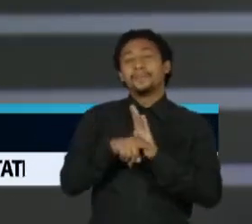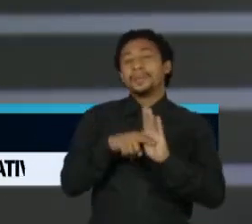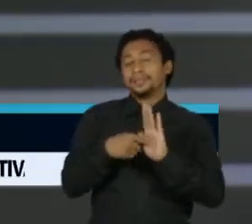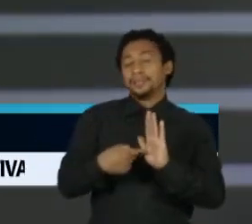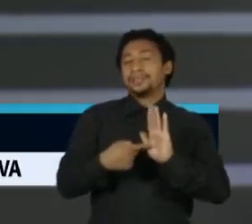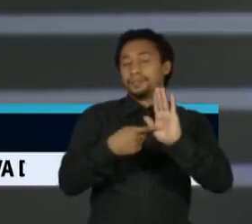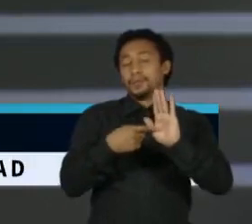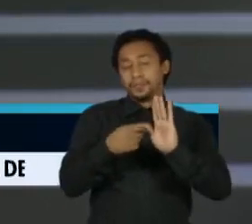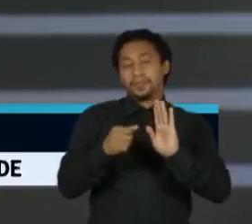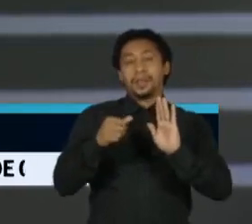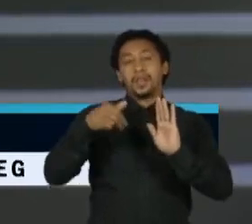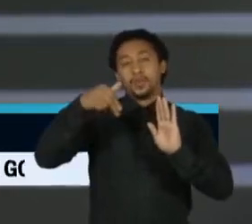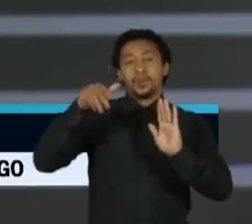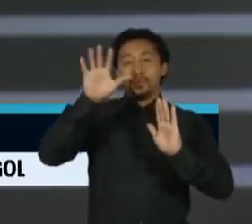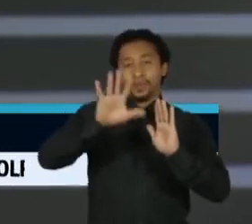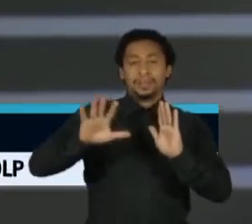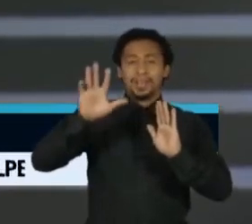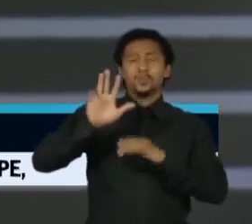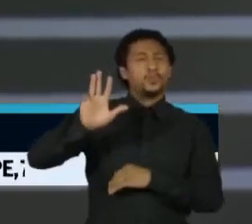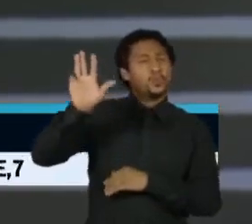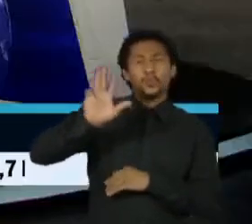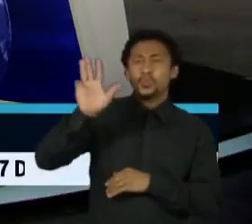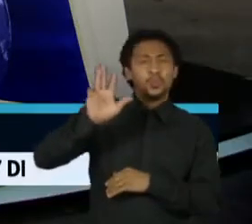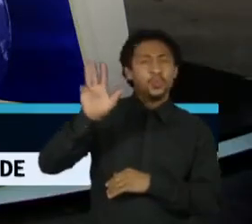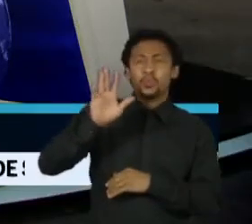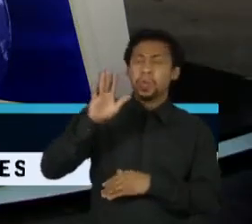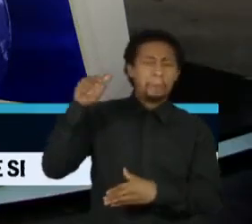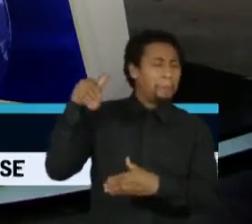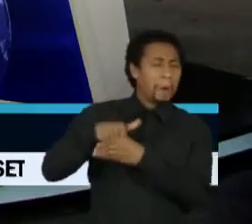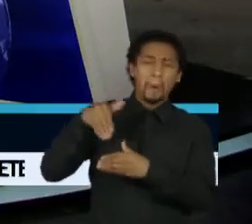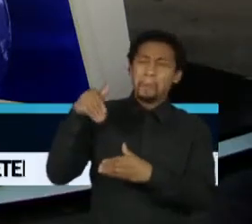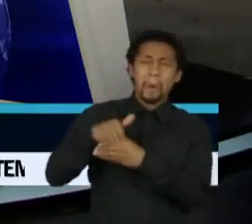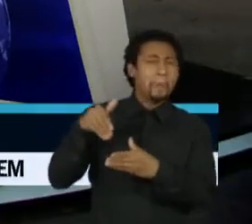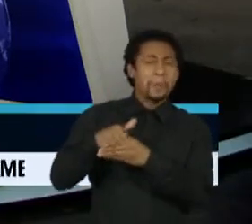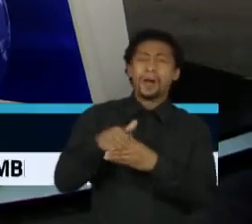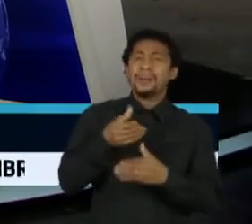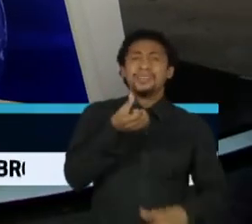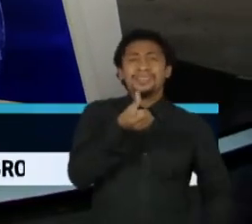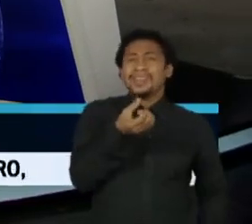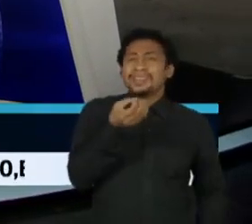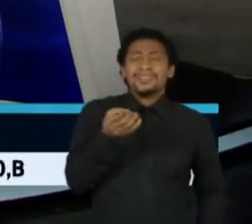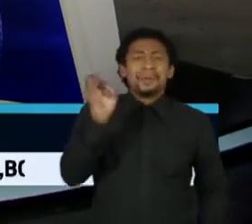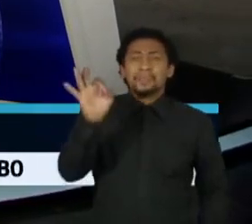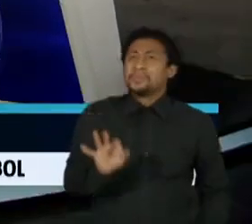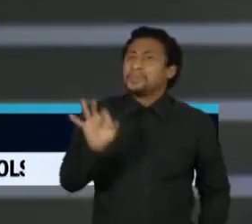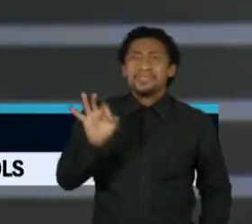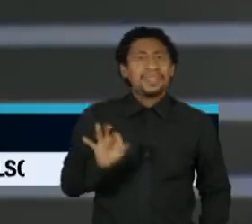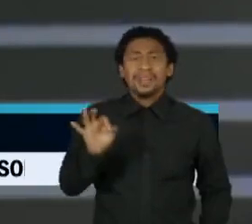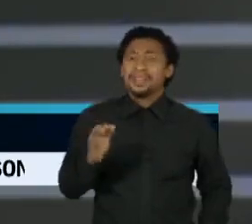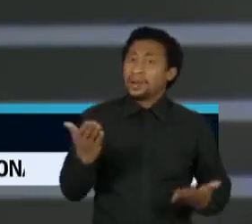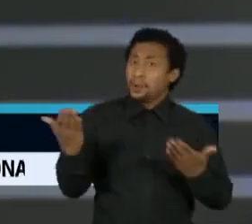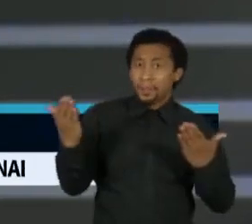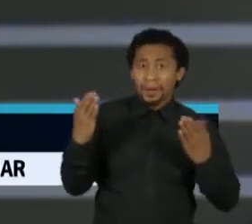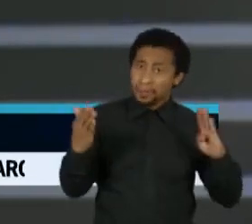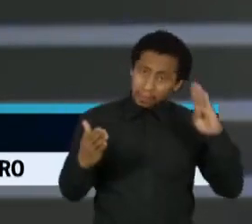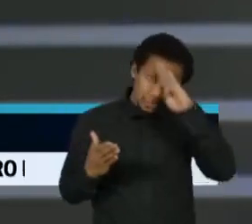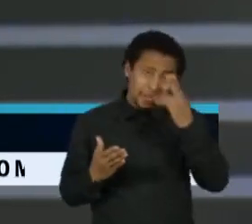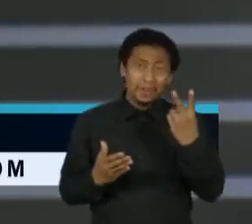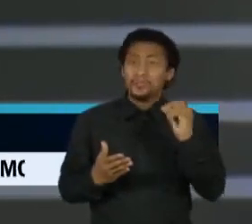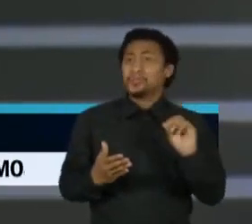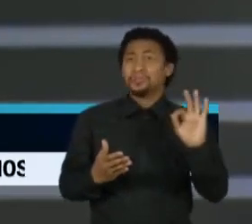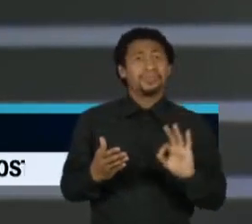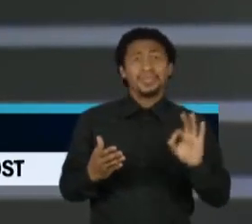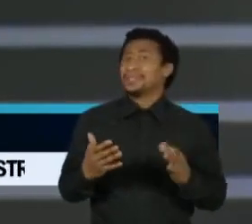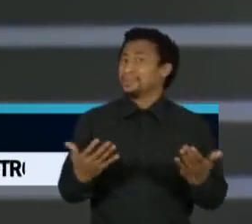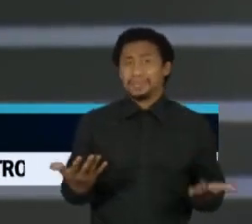já tem uma margem que é difícil imaginar que ele vai conseguir crescer muito mais. Ele tem 60-20 em vários estados, 60% versus 20% o Bolsonaro.